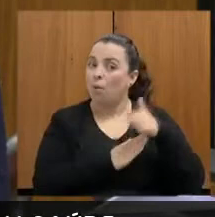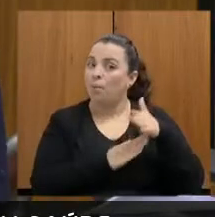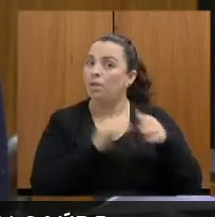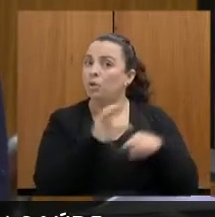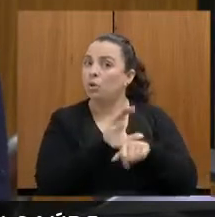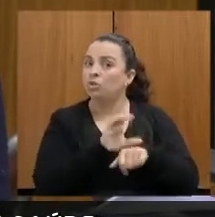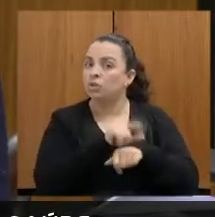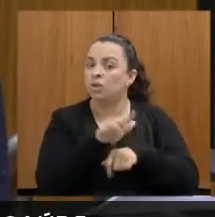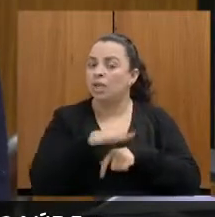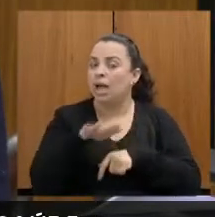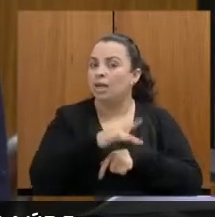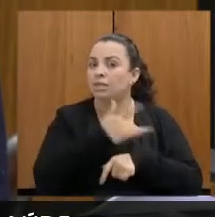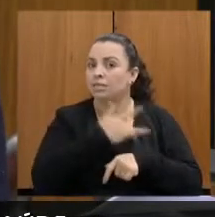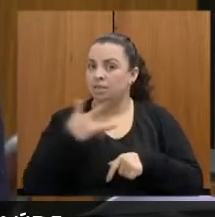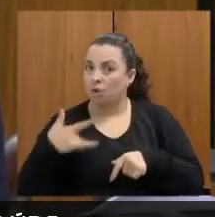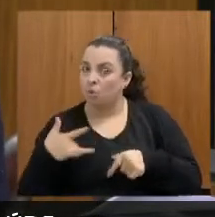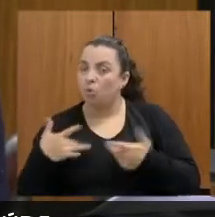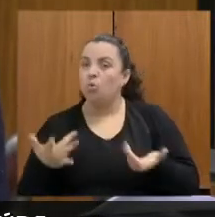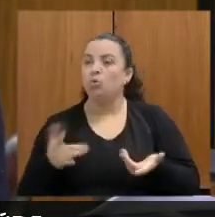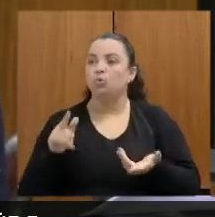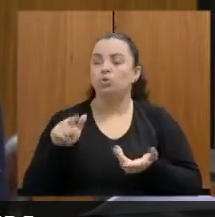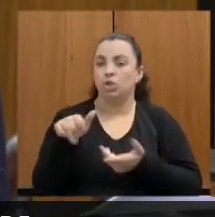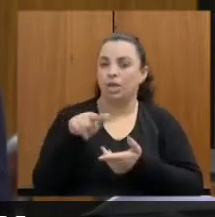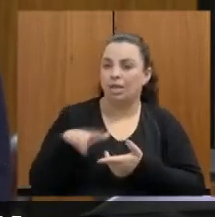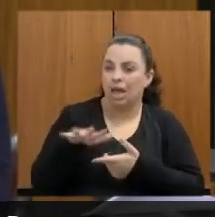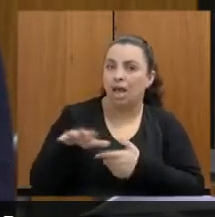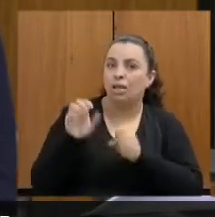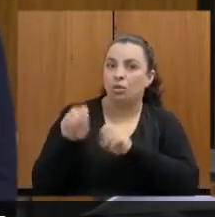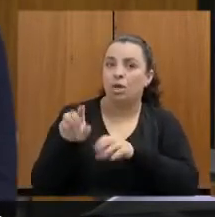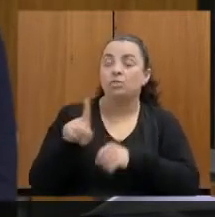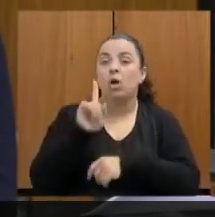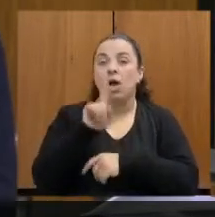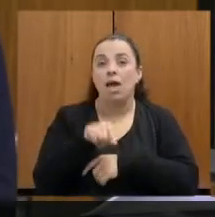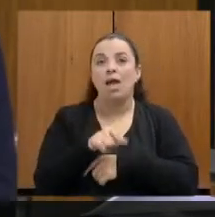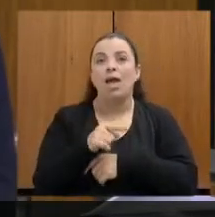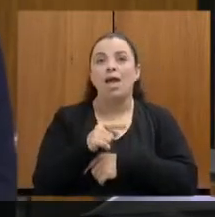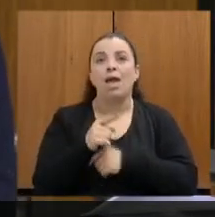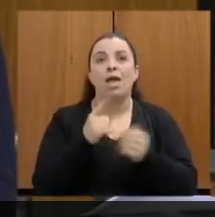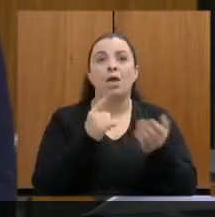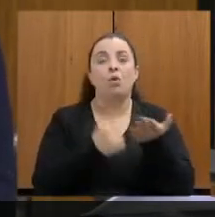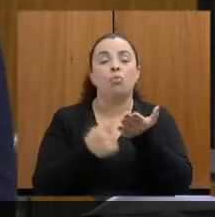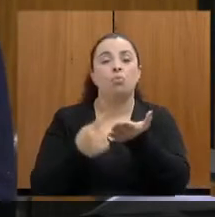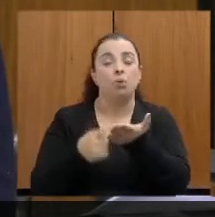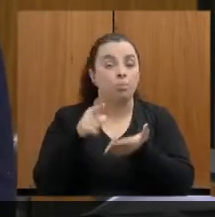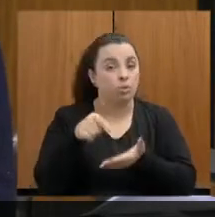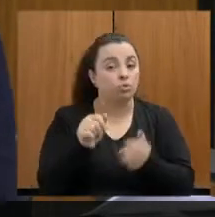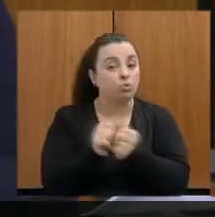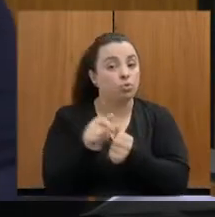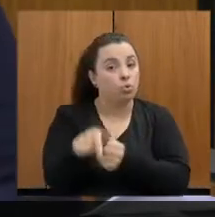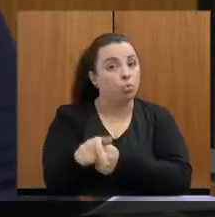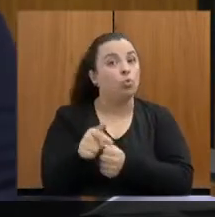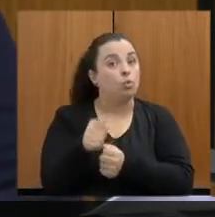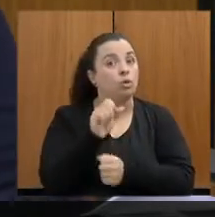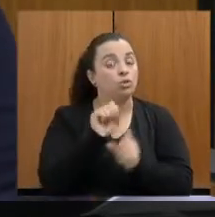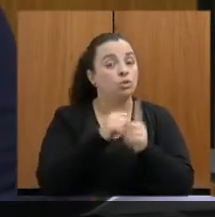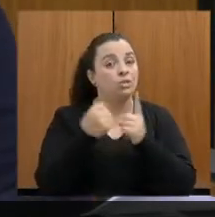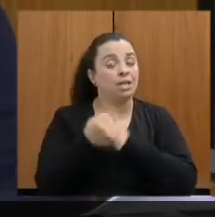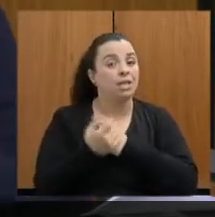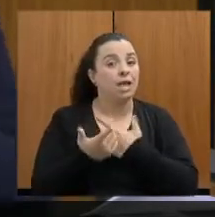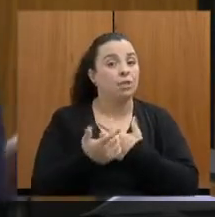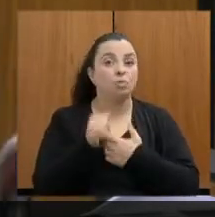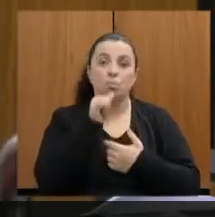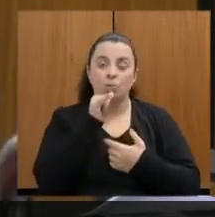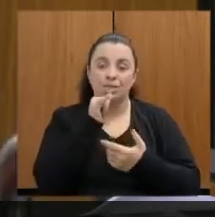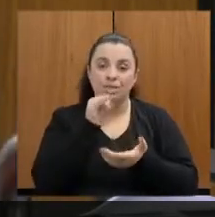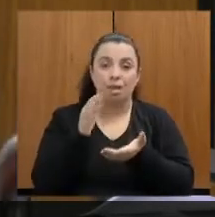tanto da área da saúde quanto da área da Educação São pactos com as e de modo que aquilo que ela paga de